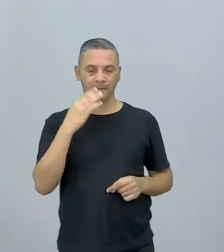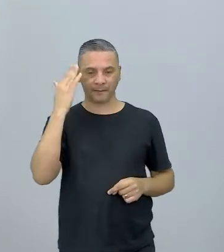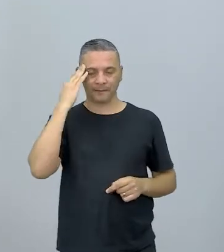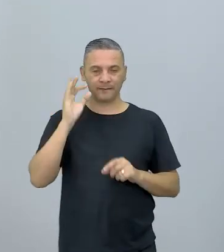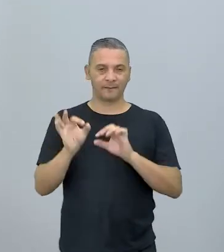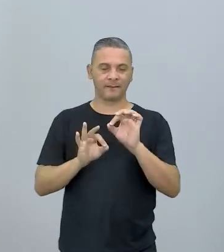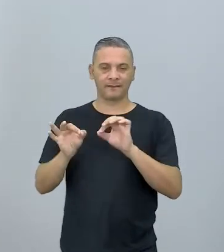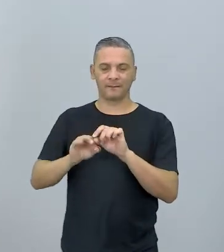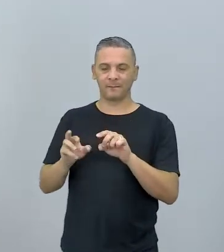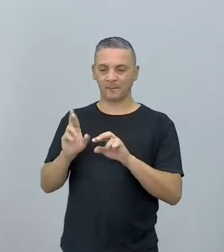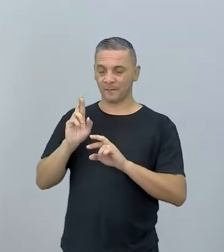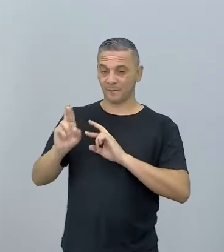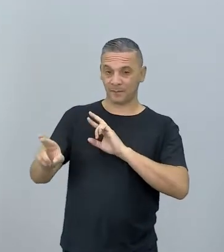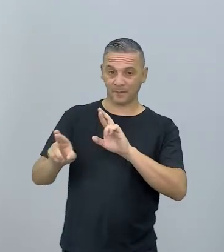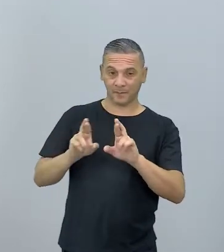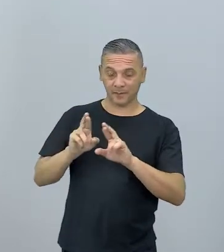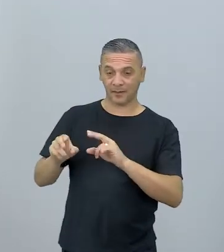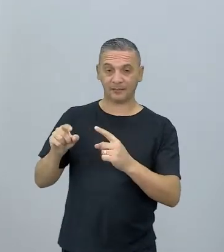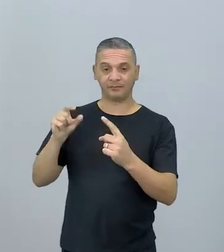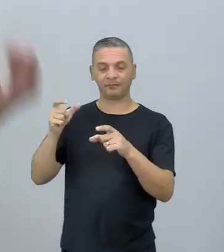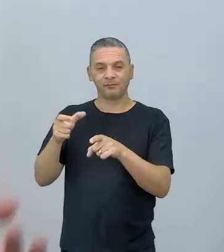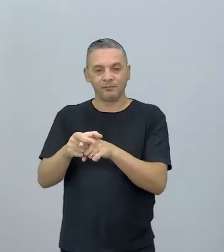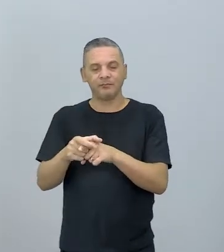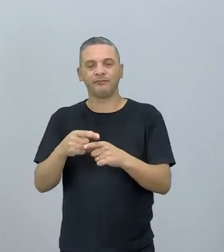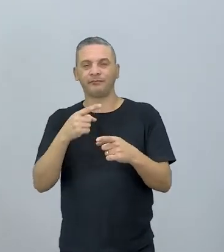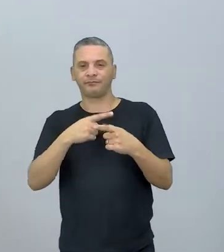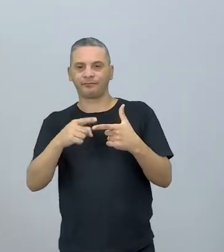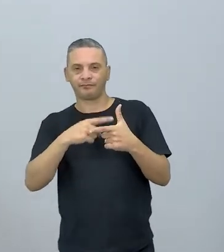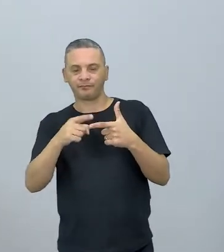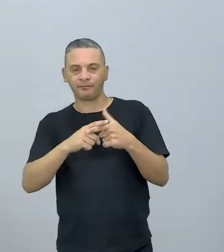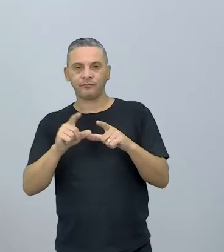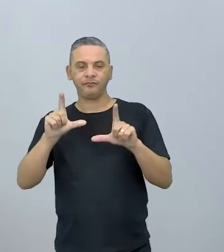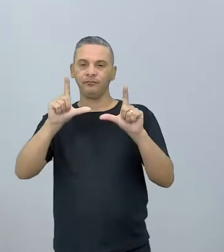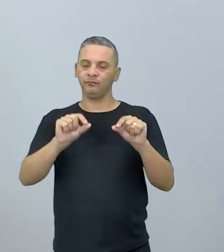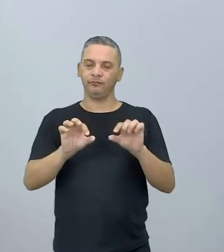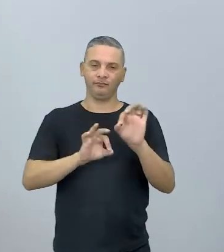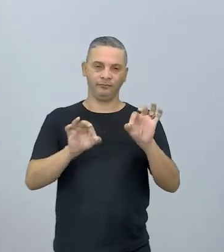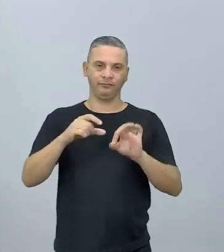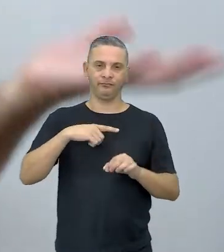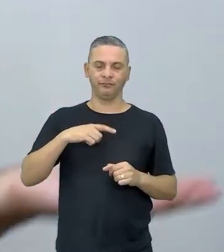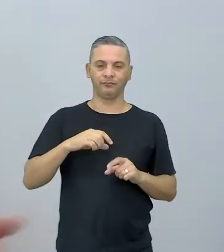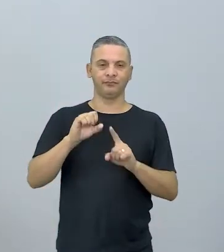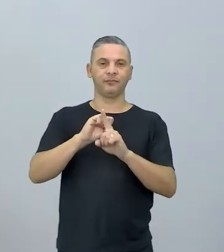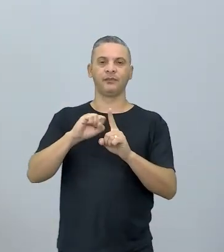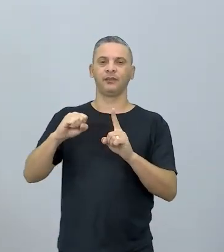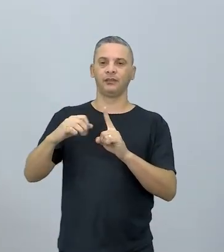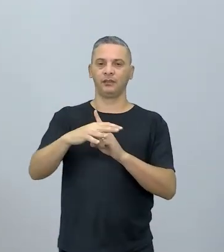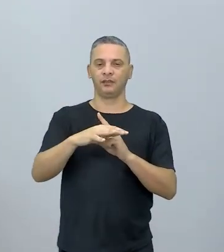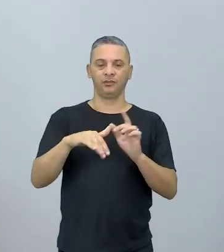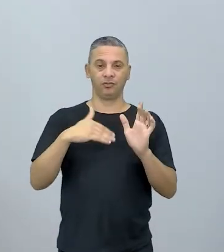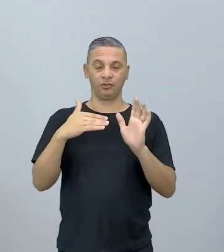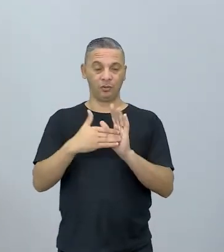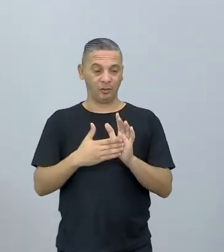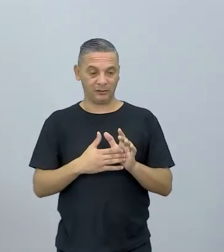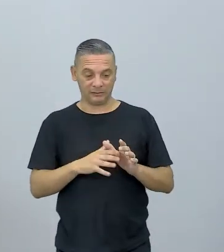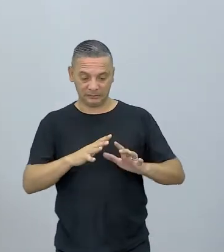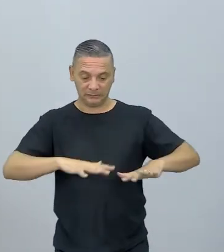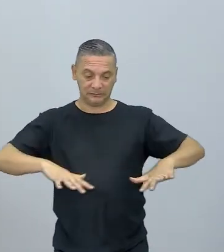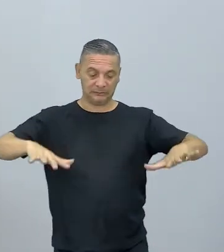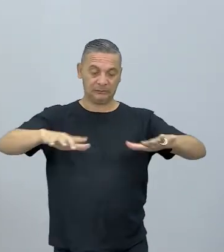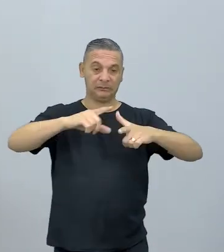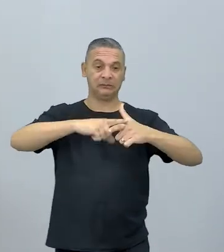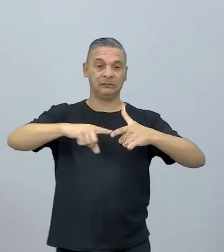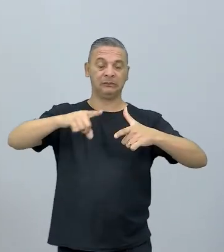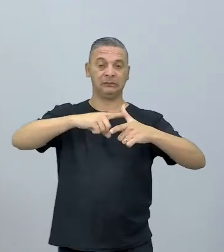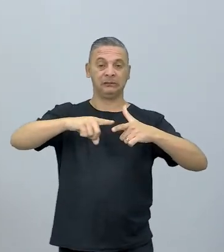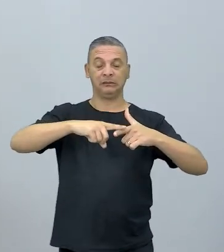a responder uma parte de um problema maior, né? Então a sociedade toda, ela é um problemão, e